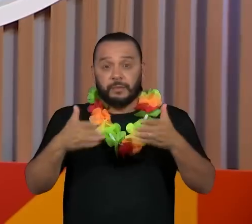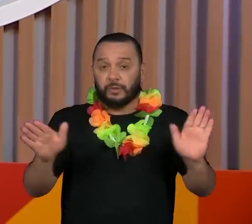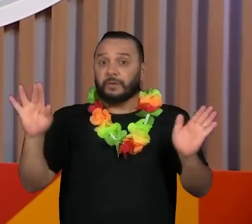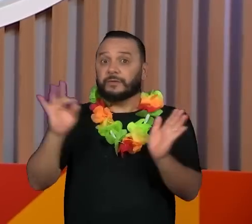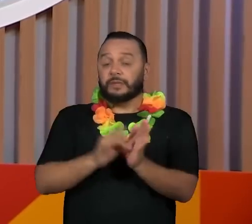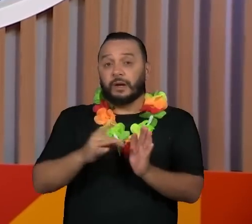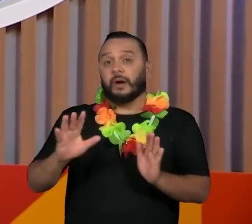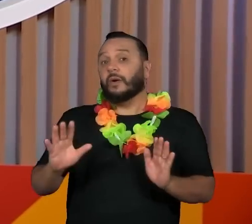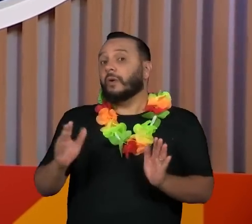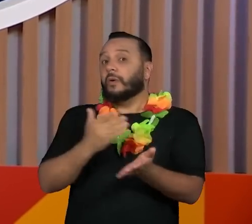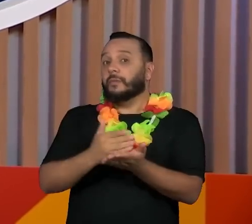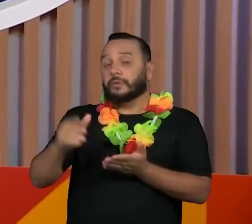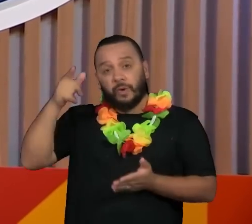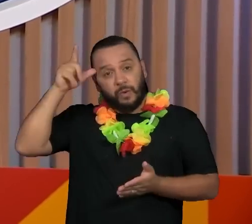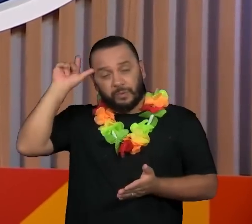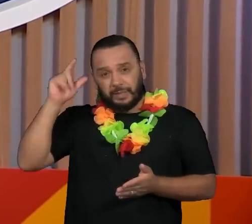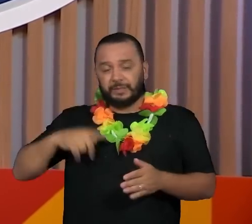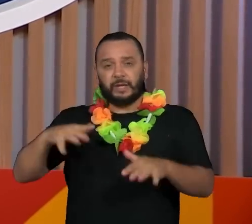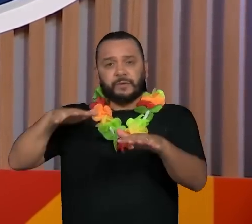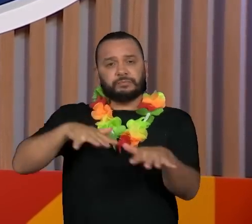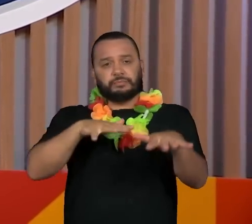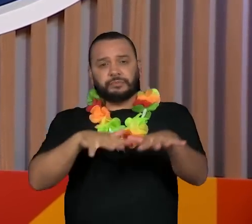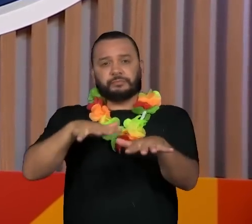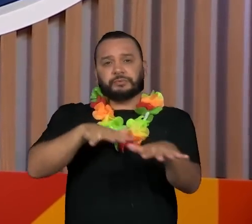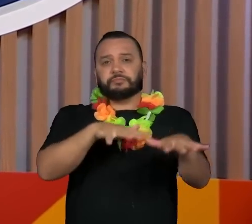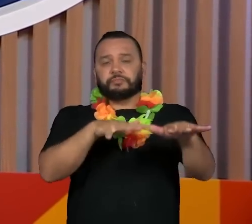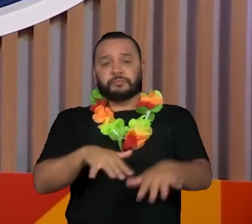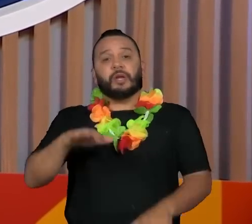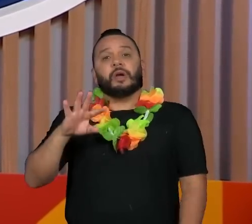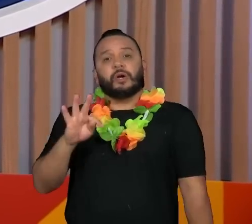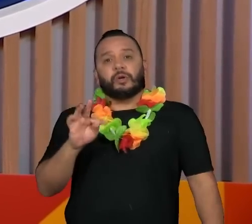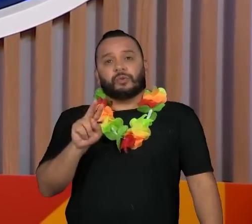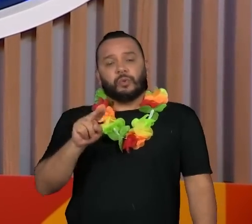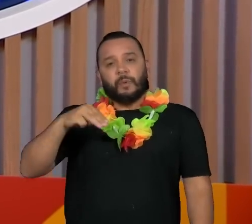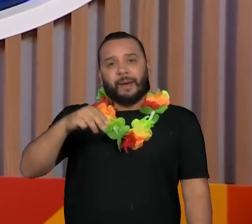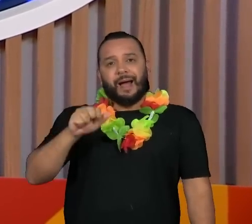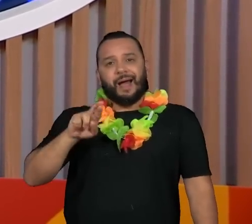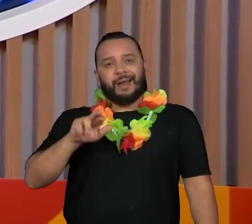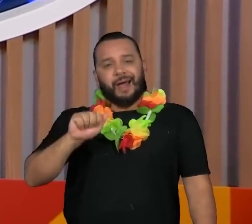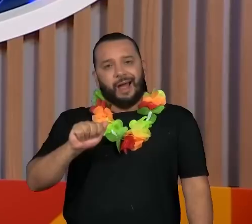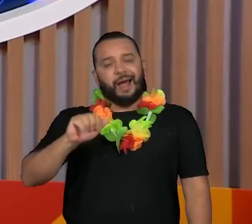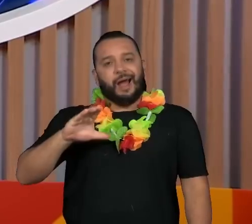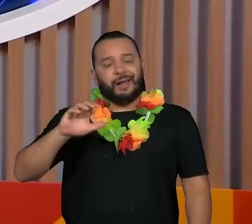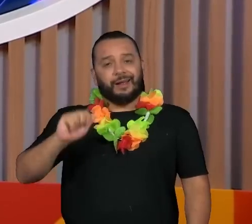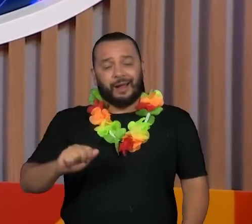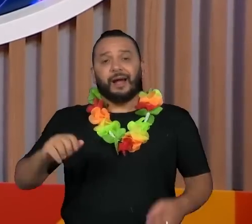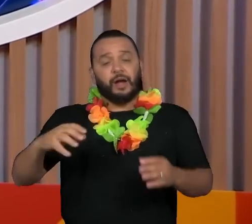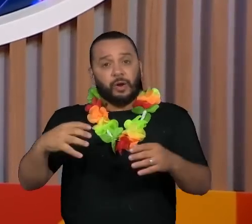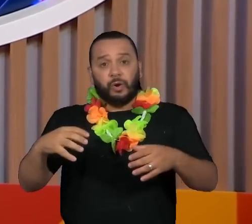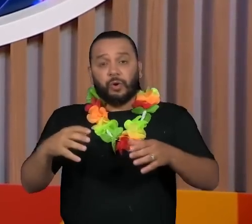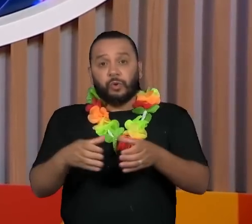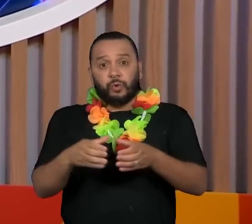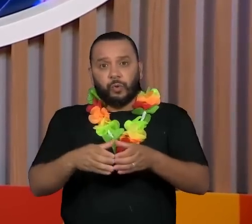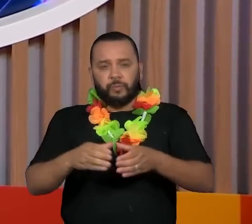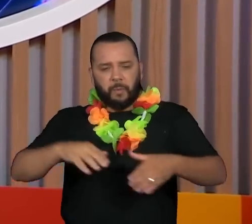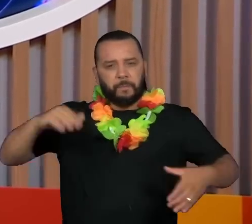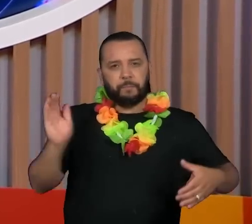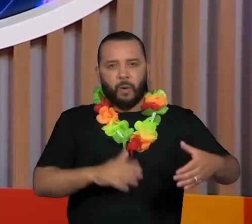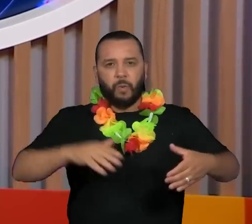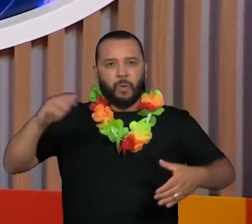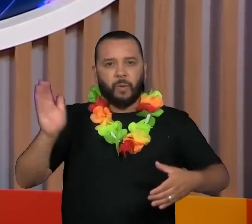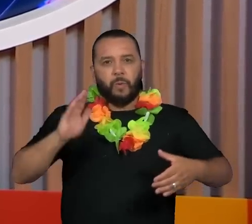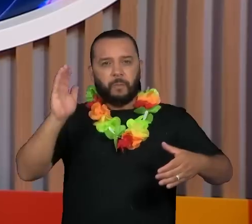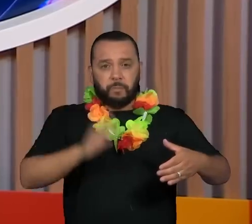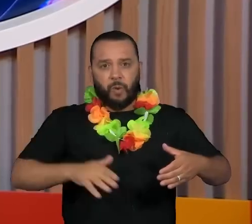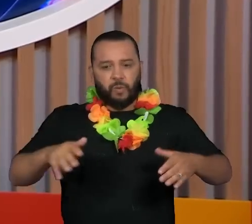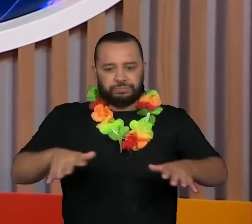aconteceu ontem com um cortejo do Tumaraca, que reúne várias nações de maracatu. A gente acompanhou o primeiro ensaio e conversamos com a